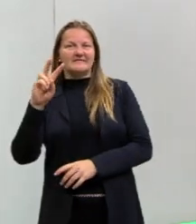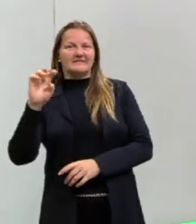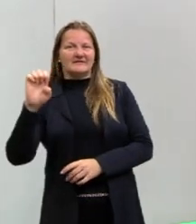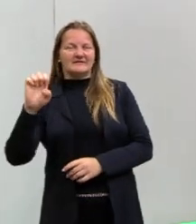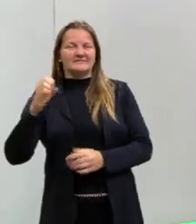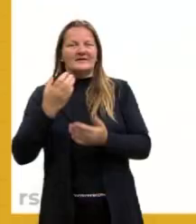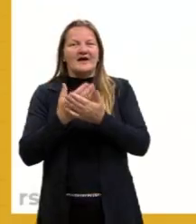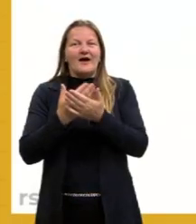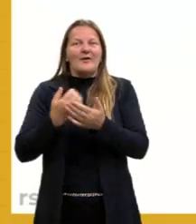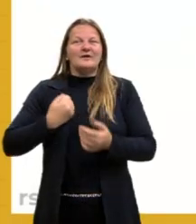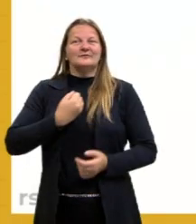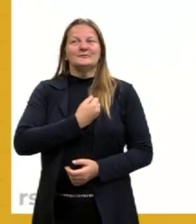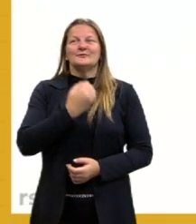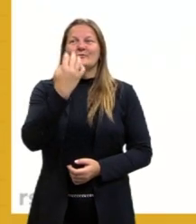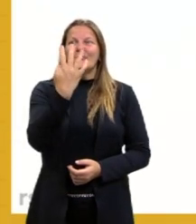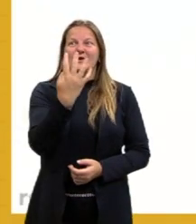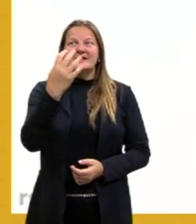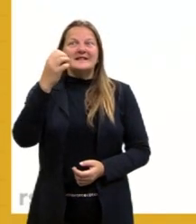de número